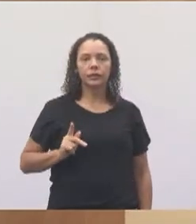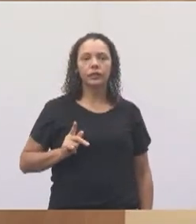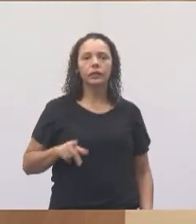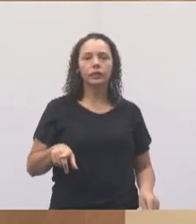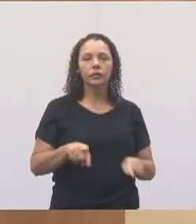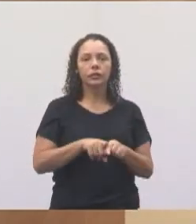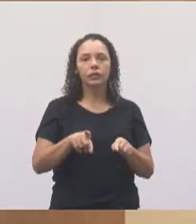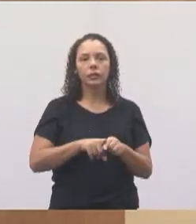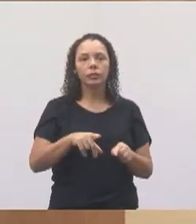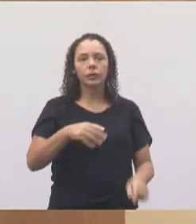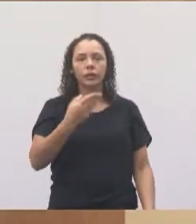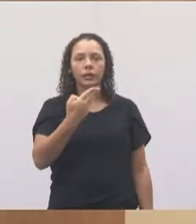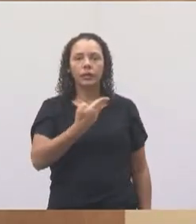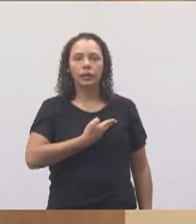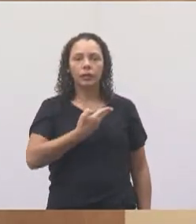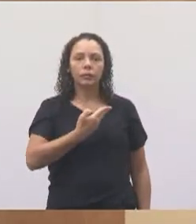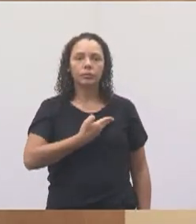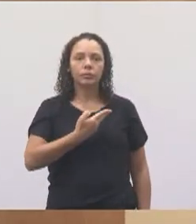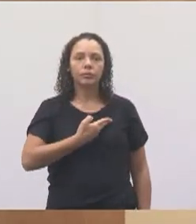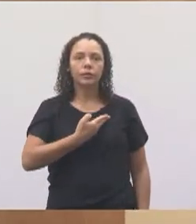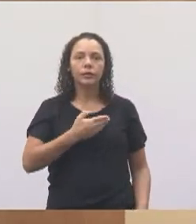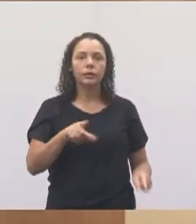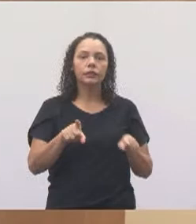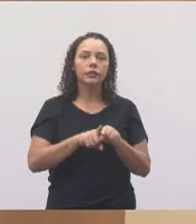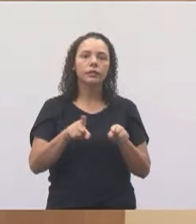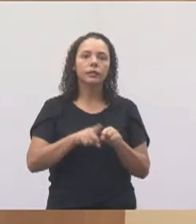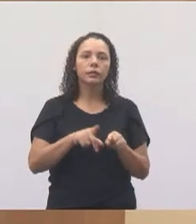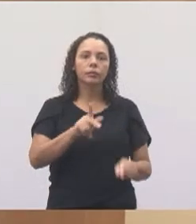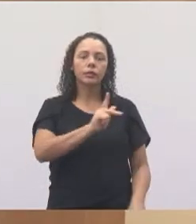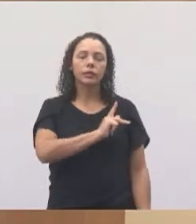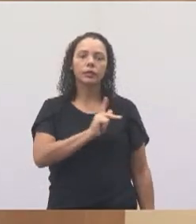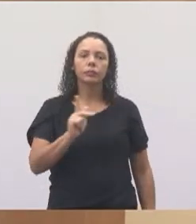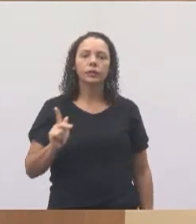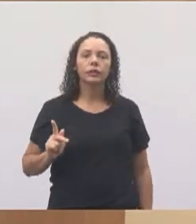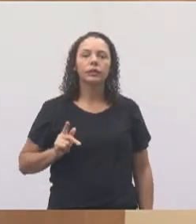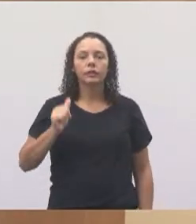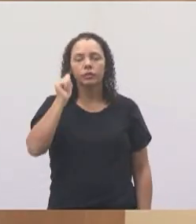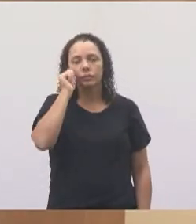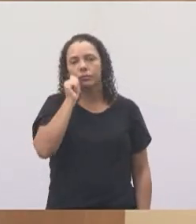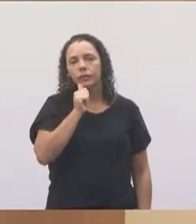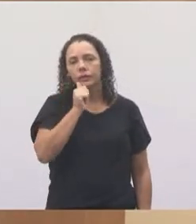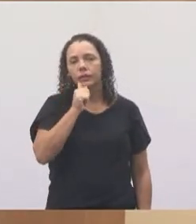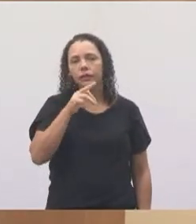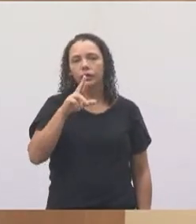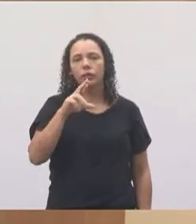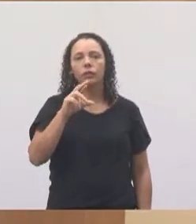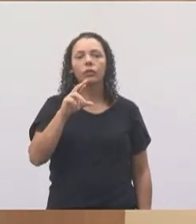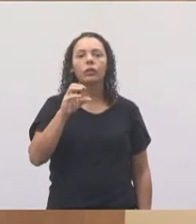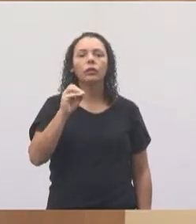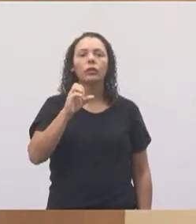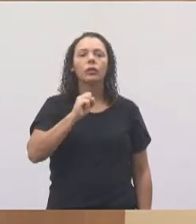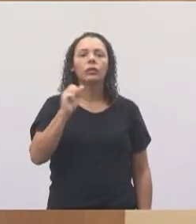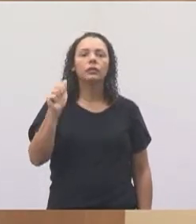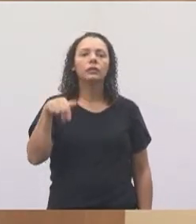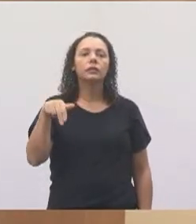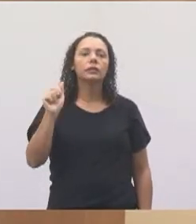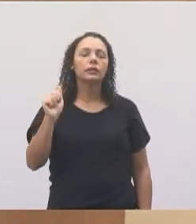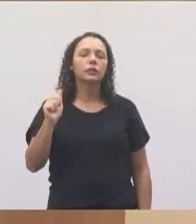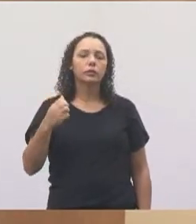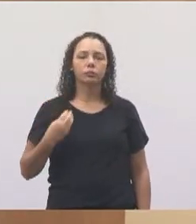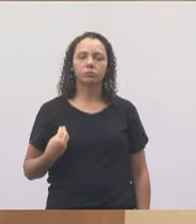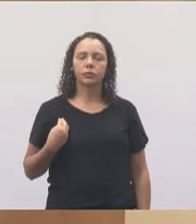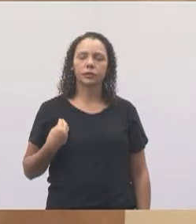nobres pares, também nossa querida presidente Rossana Vasques, que está aqui